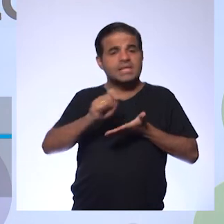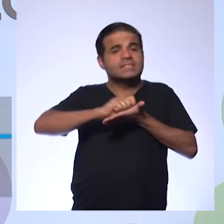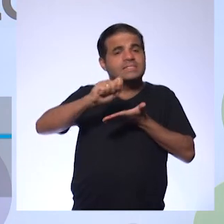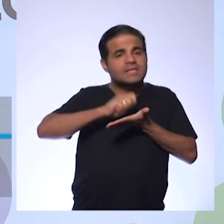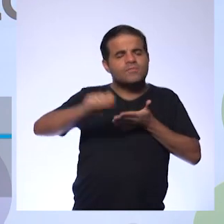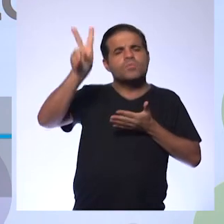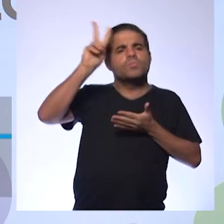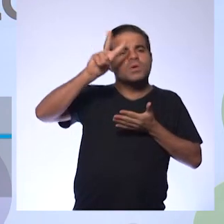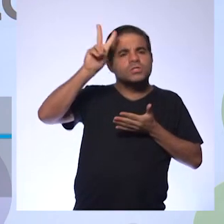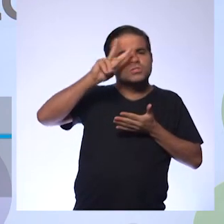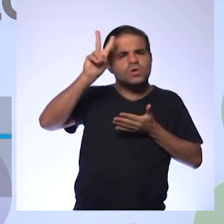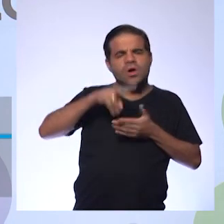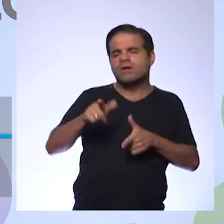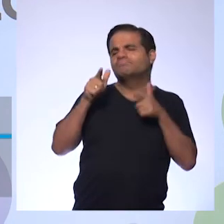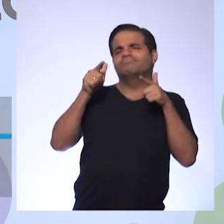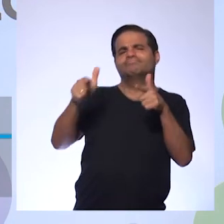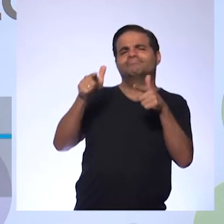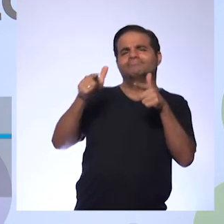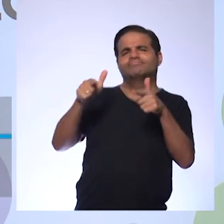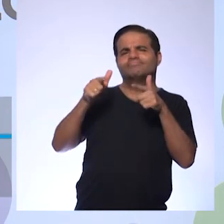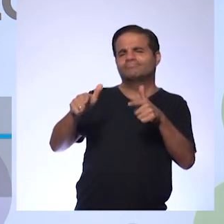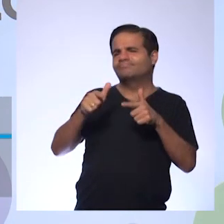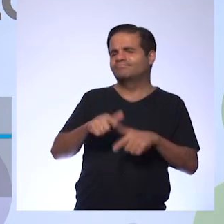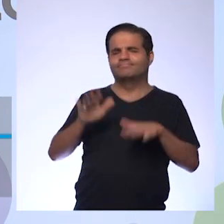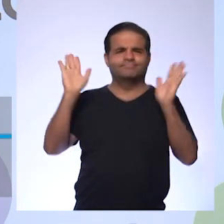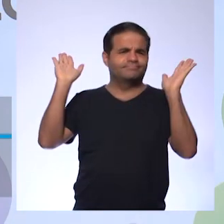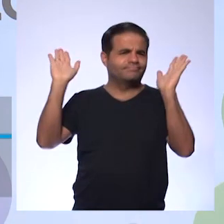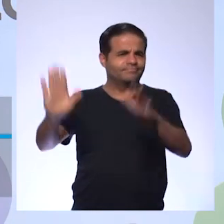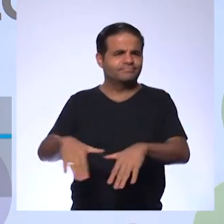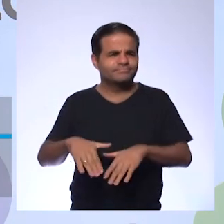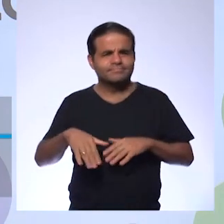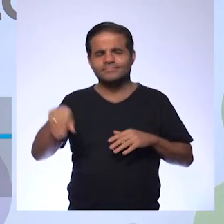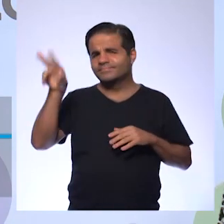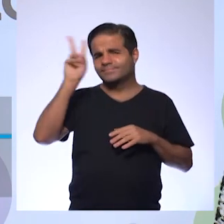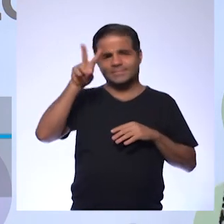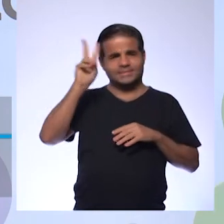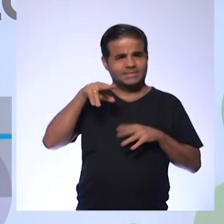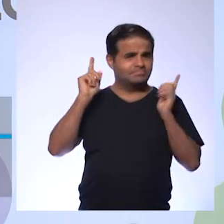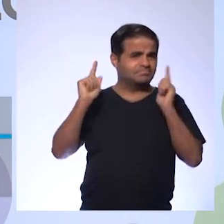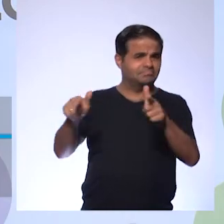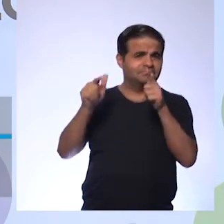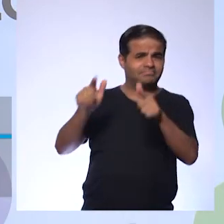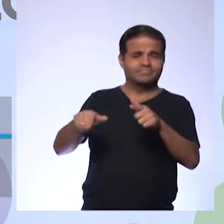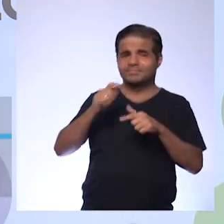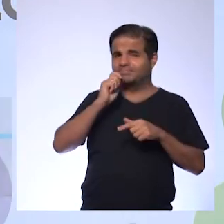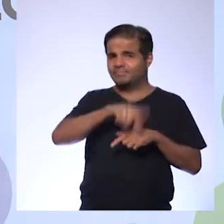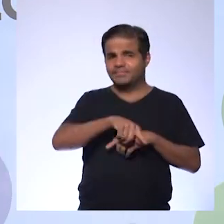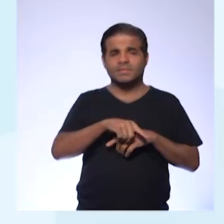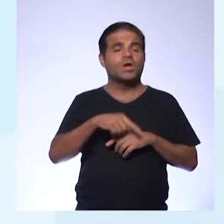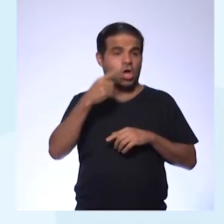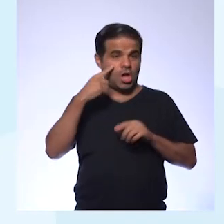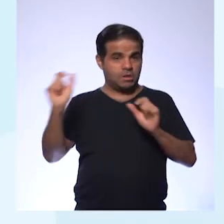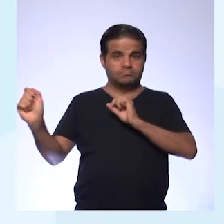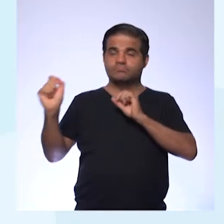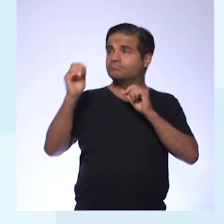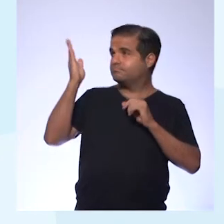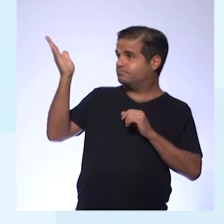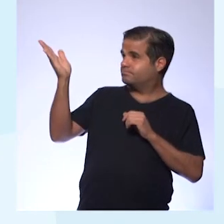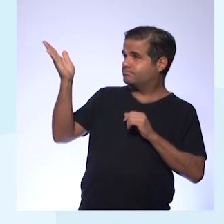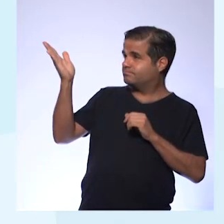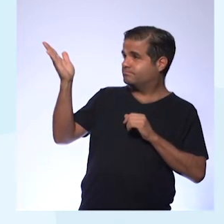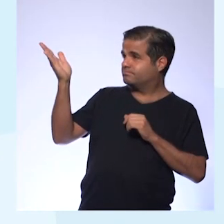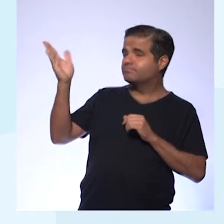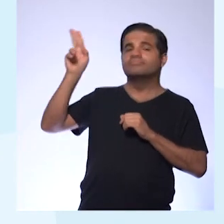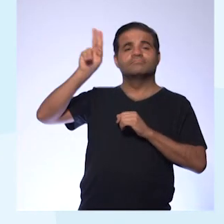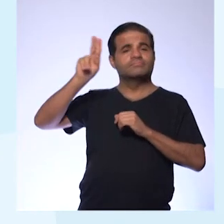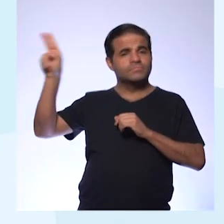história debochando da popularidade que essas aventuras tinham. Na tela, por favor, temos aí, olha, o nome desse livro